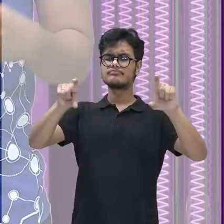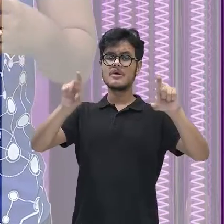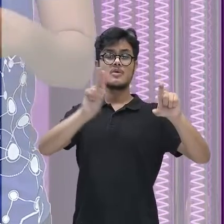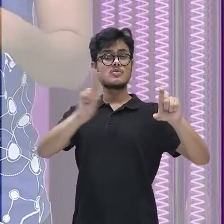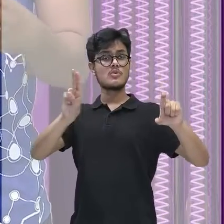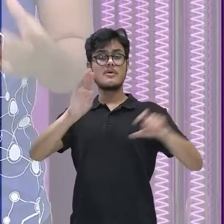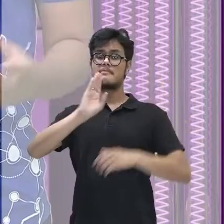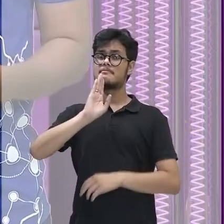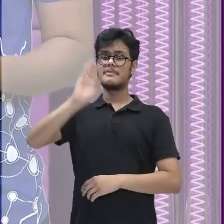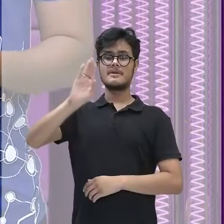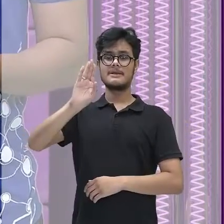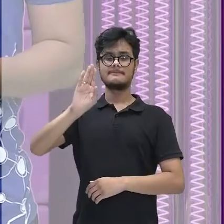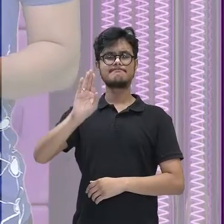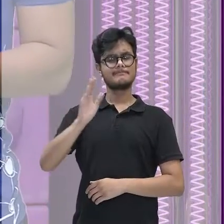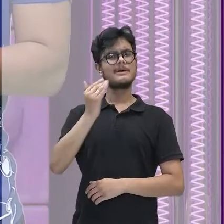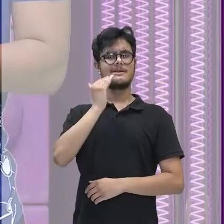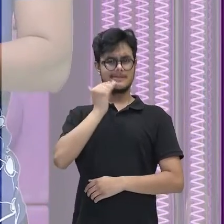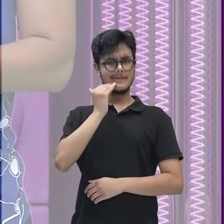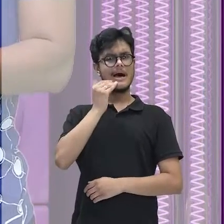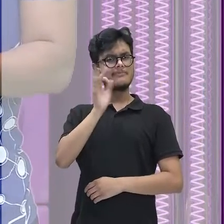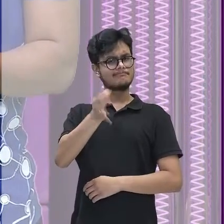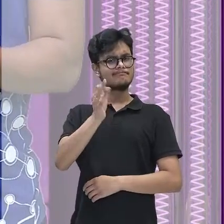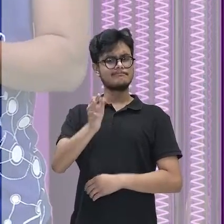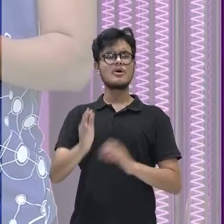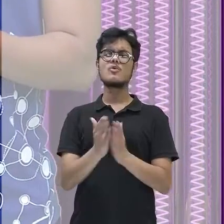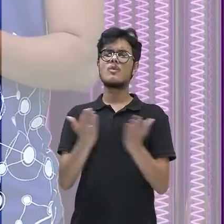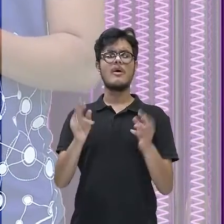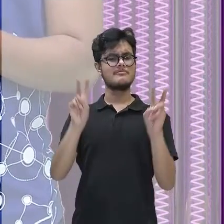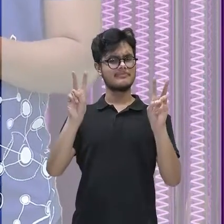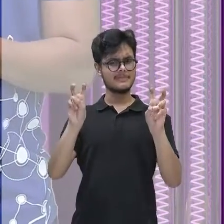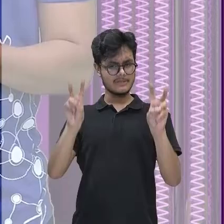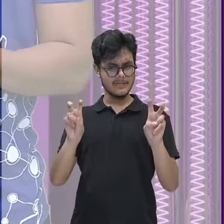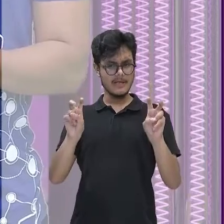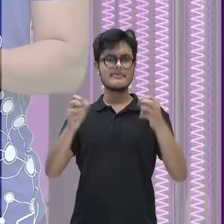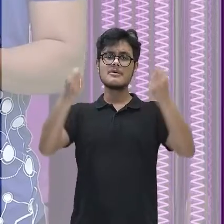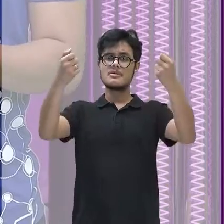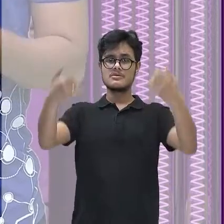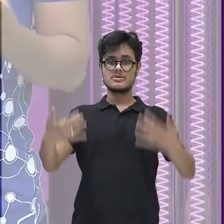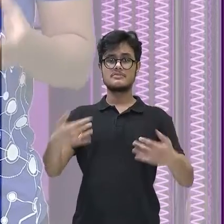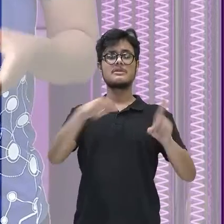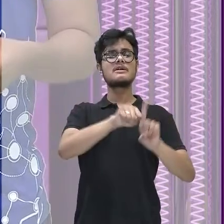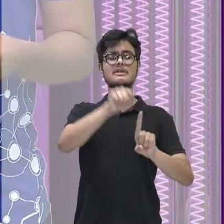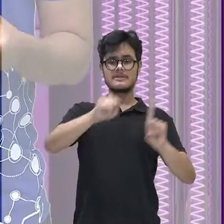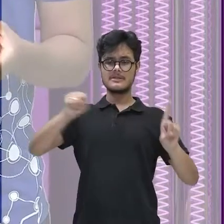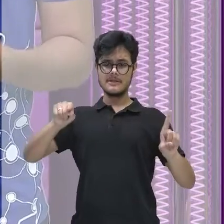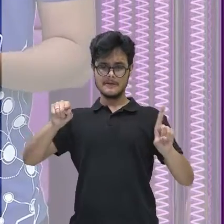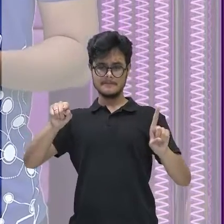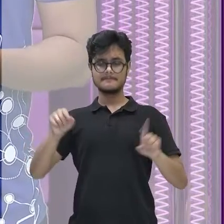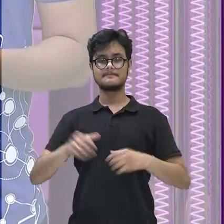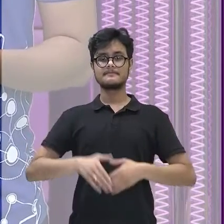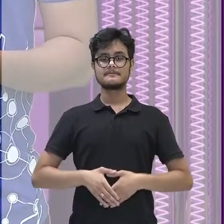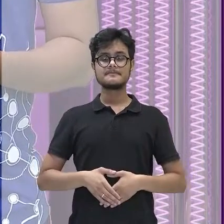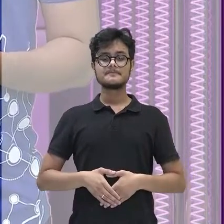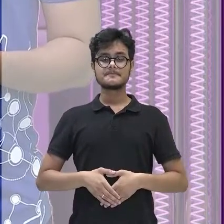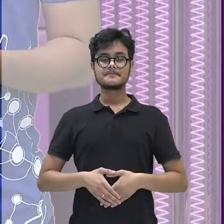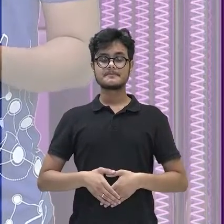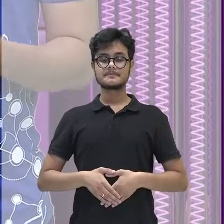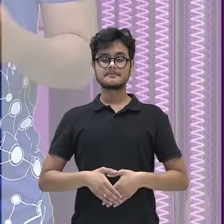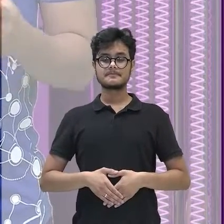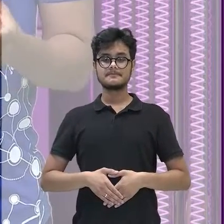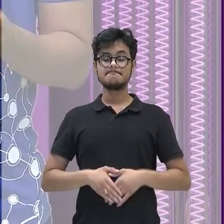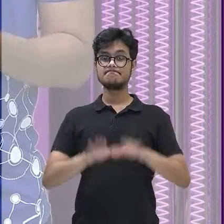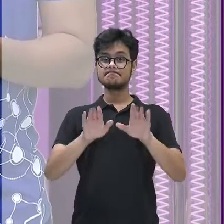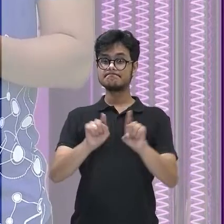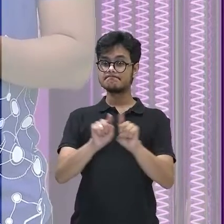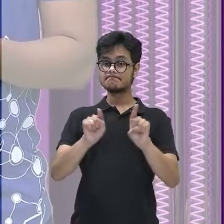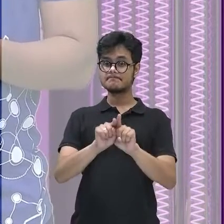né? Para a gente já se situar ali sobre o que o gráfico vai estar abordando. Também